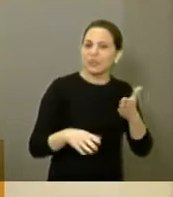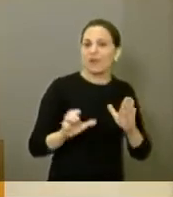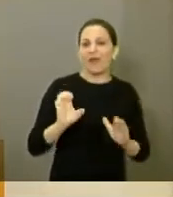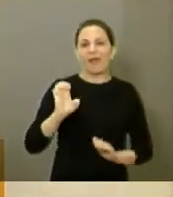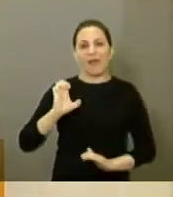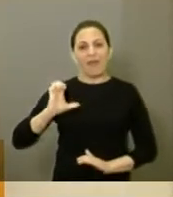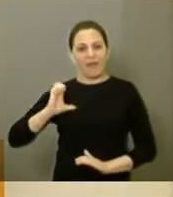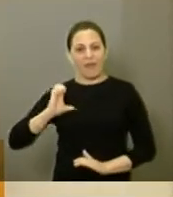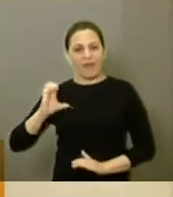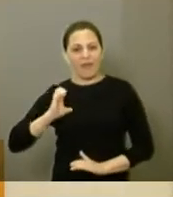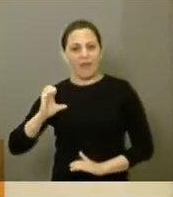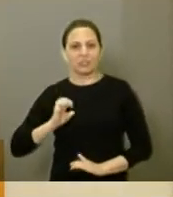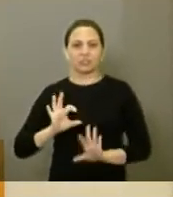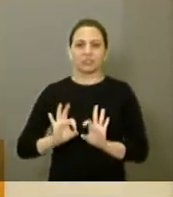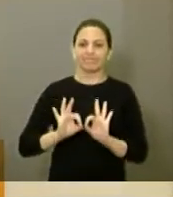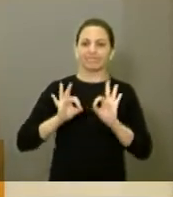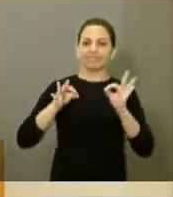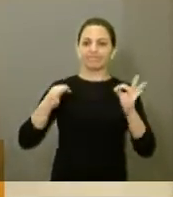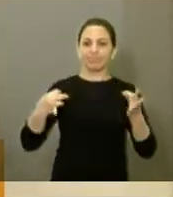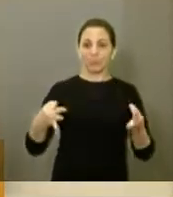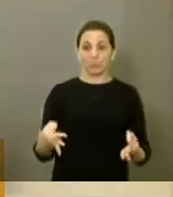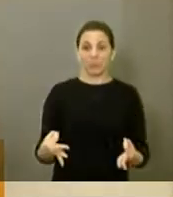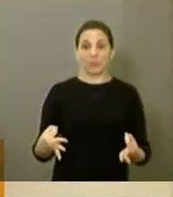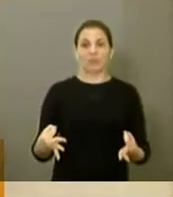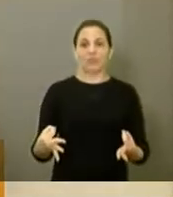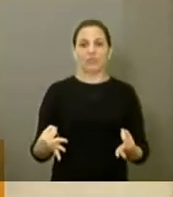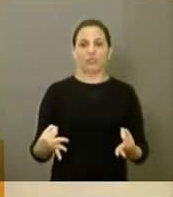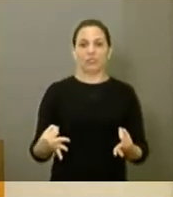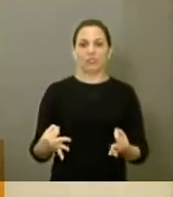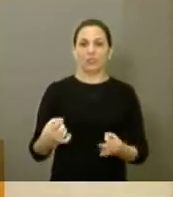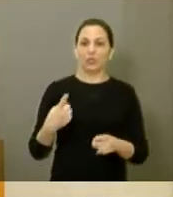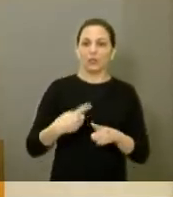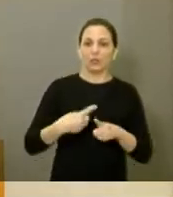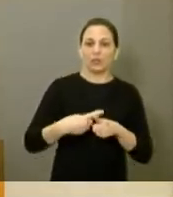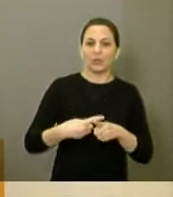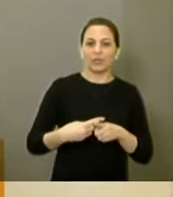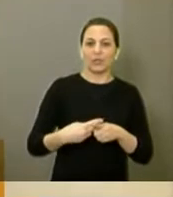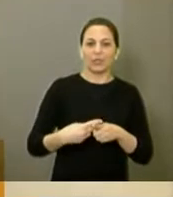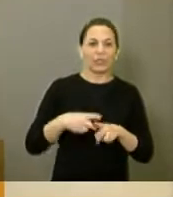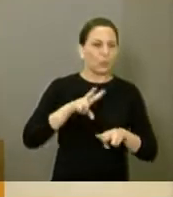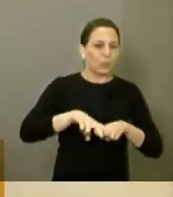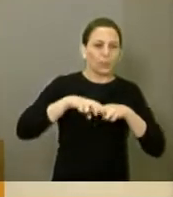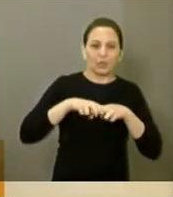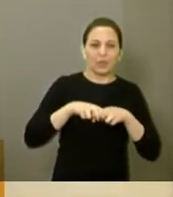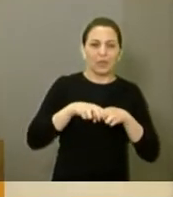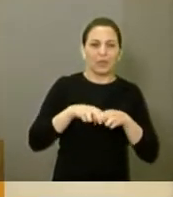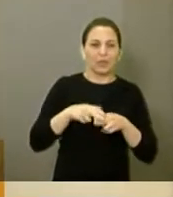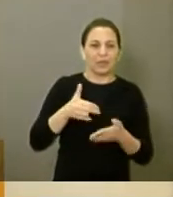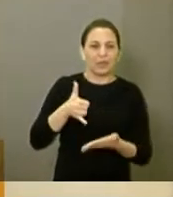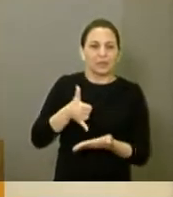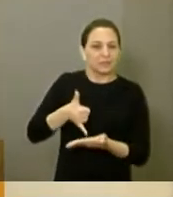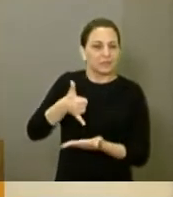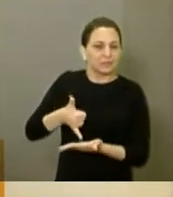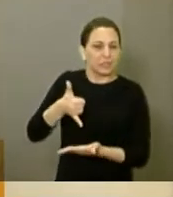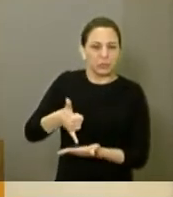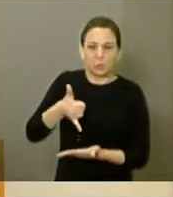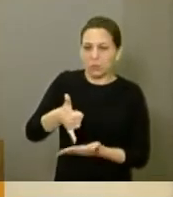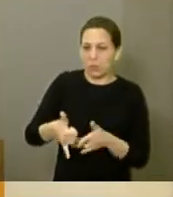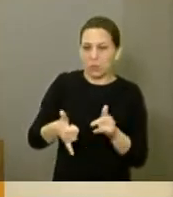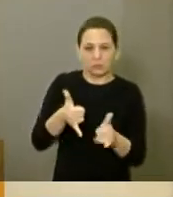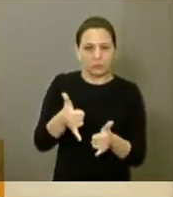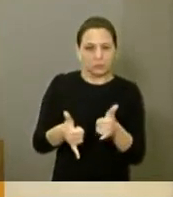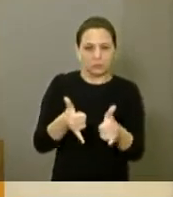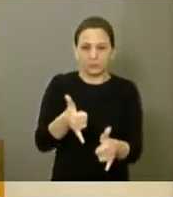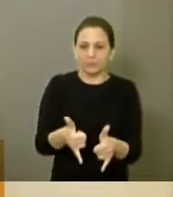com bastante humildade que eu acho que a gente ninguém aqui tem motivo pra dar um salto alto que a gente